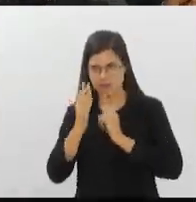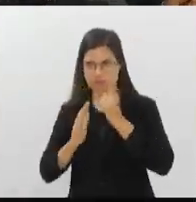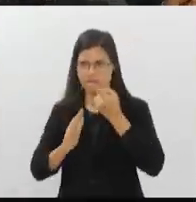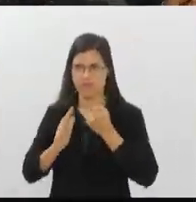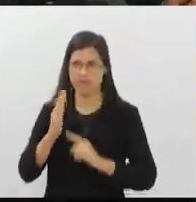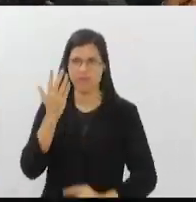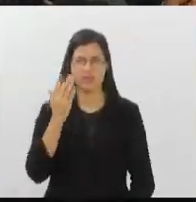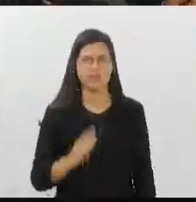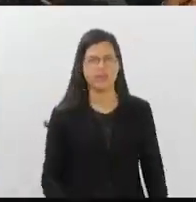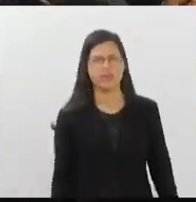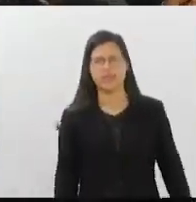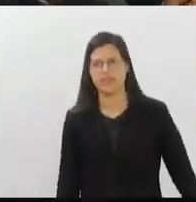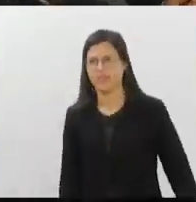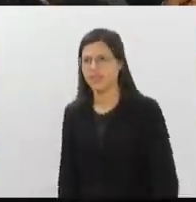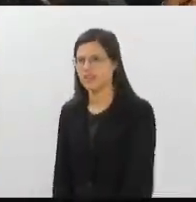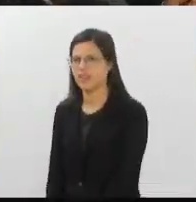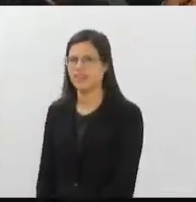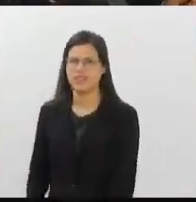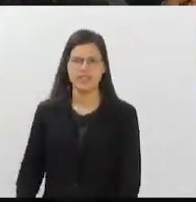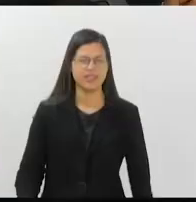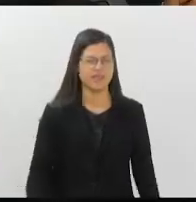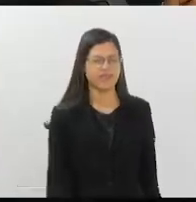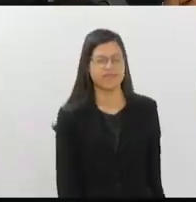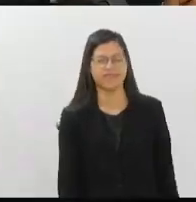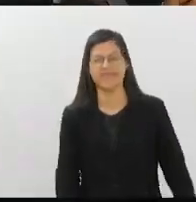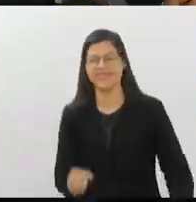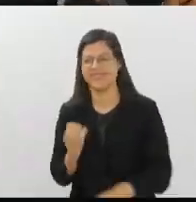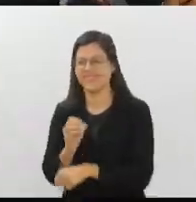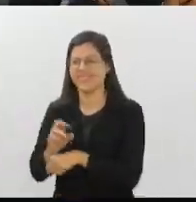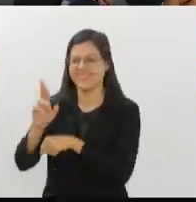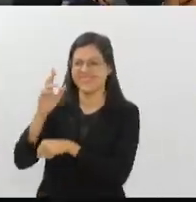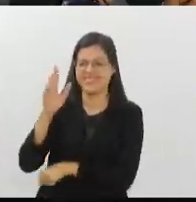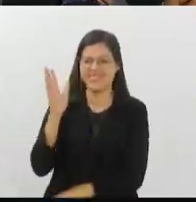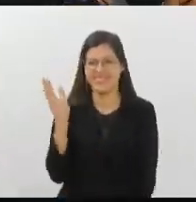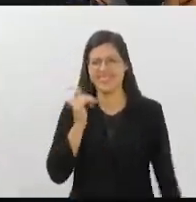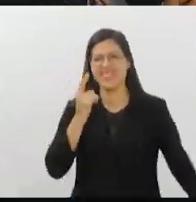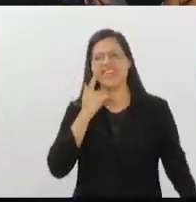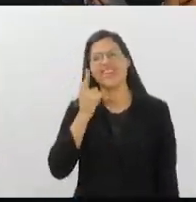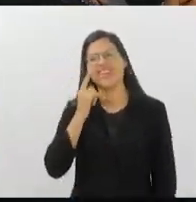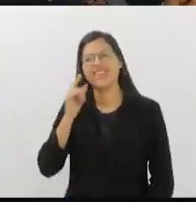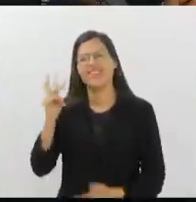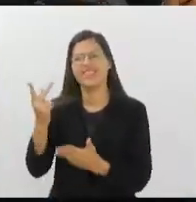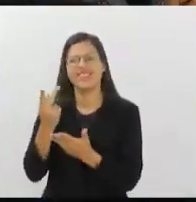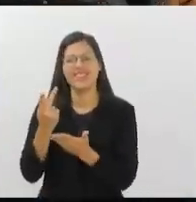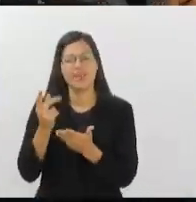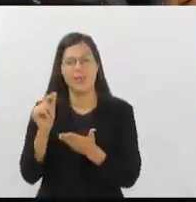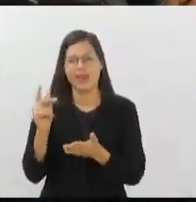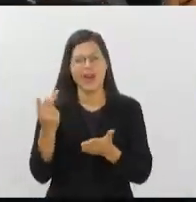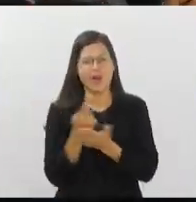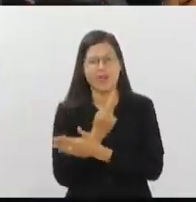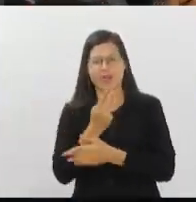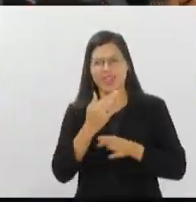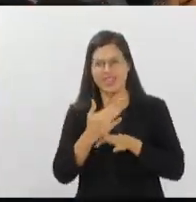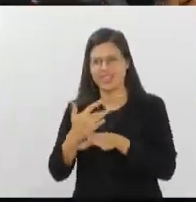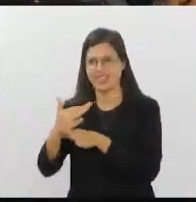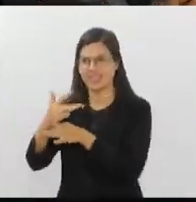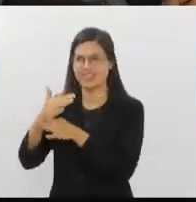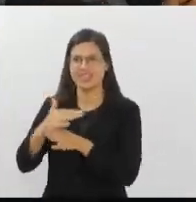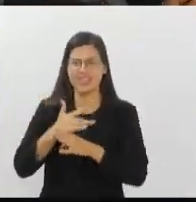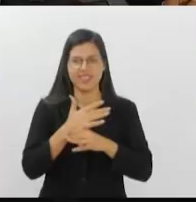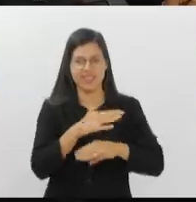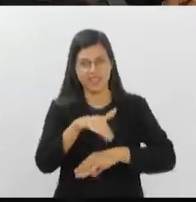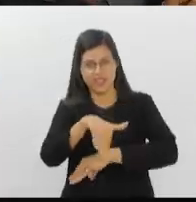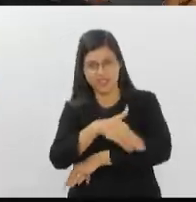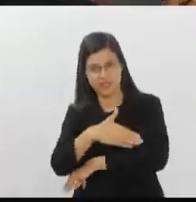Doutor, vem ver o que acontece na cidade. Quebrar as grades, a loucura tá na rua.